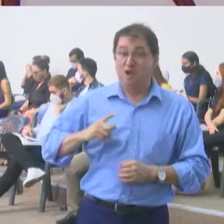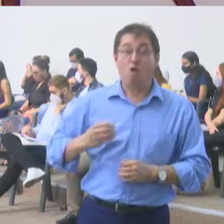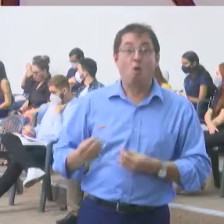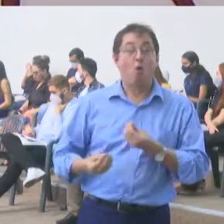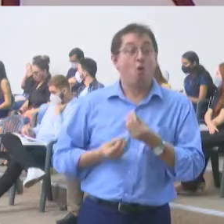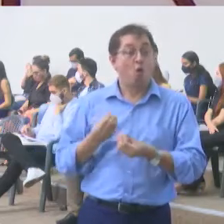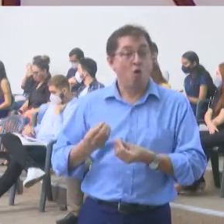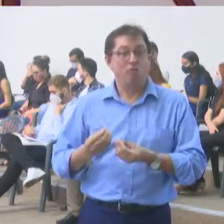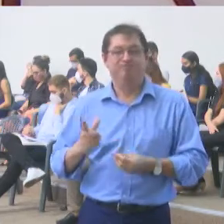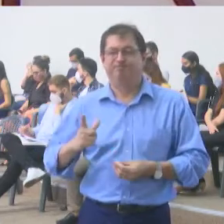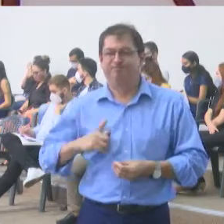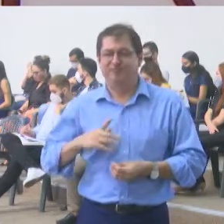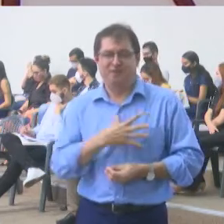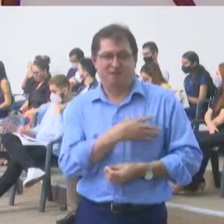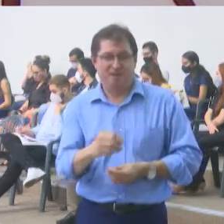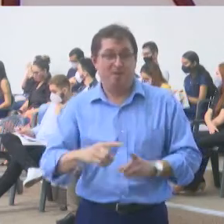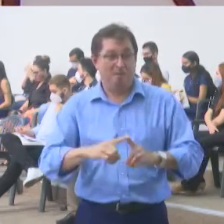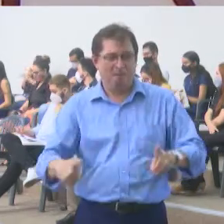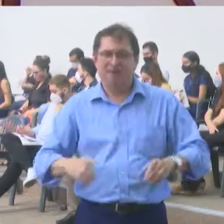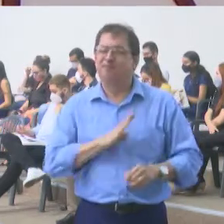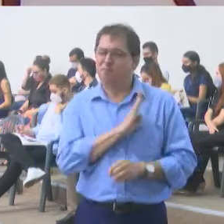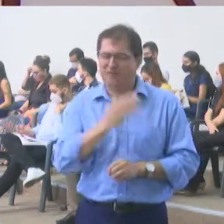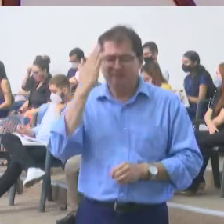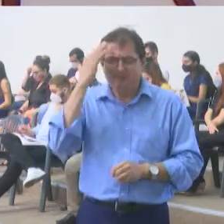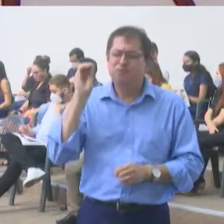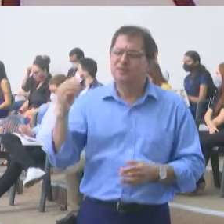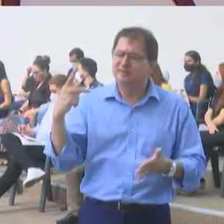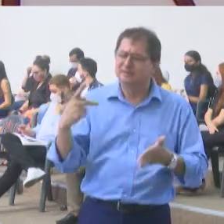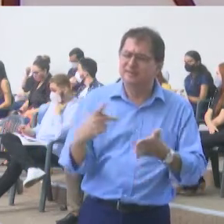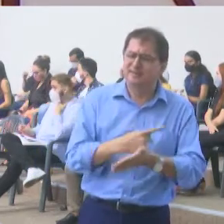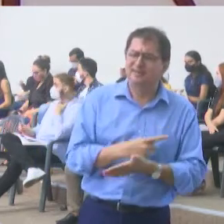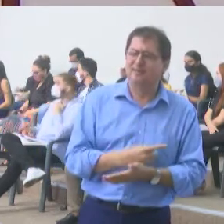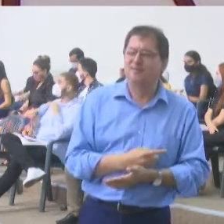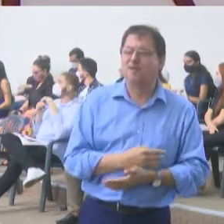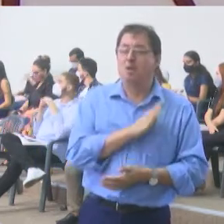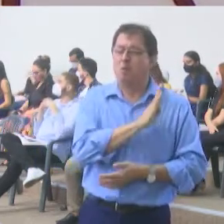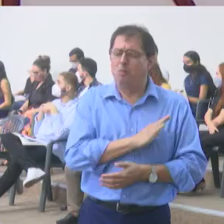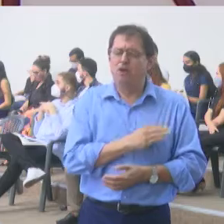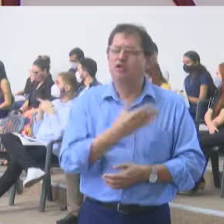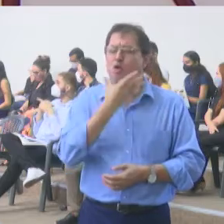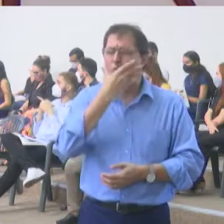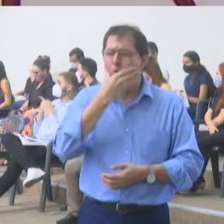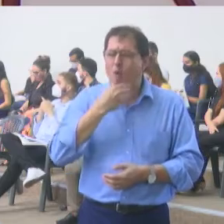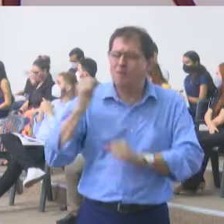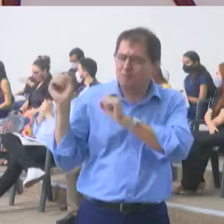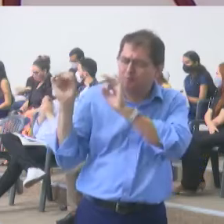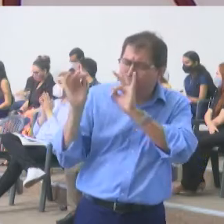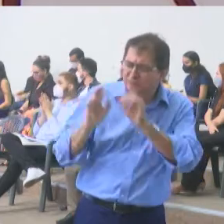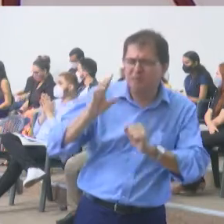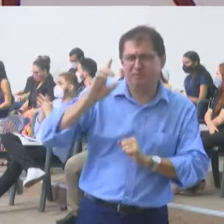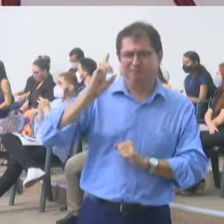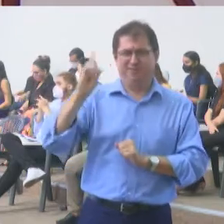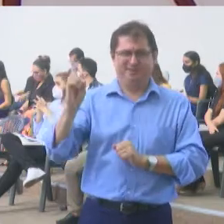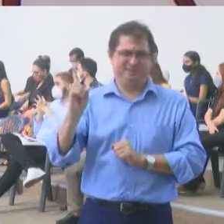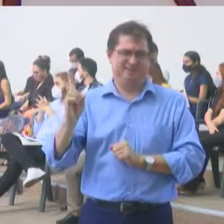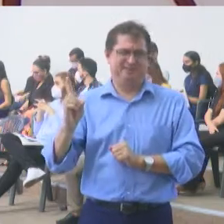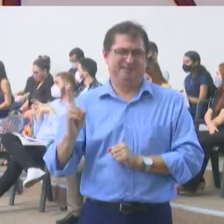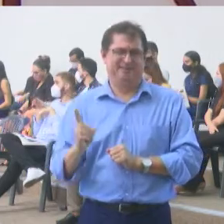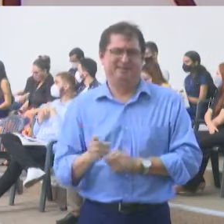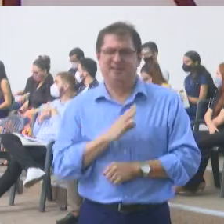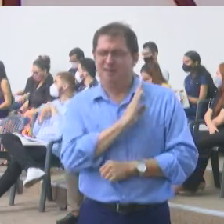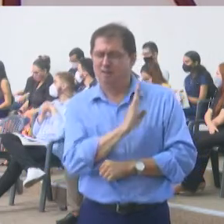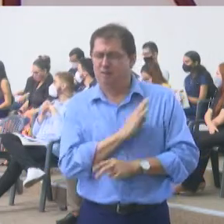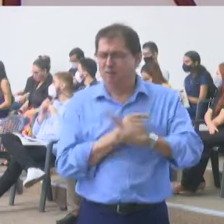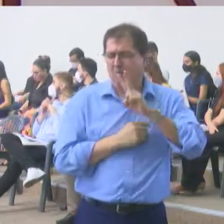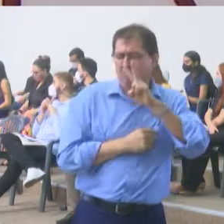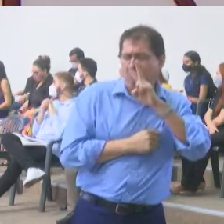Boaz sabe exatamente o que ele está fazendo. É por isso que Boaz era um homem próspero, um homem equilibrado, não é por acaso. Boaz vira